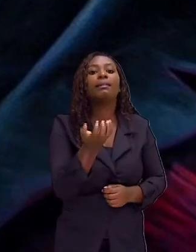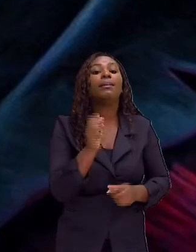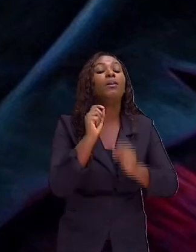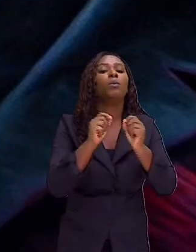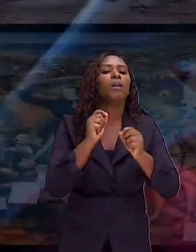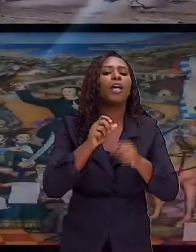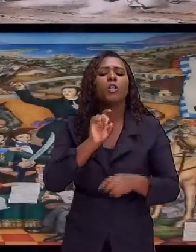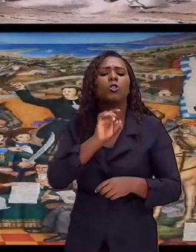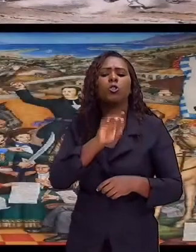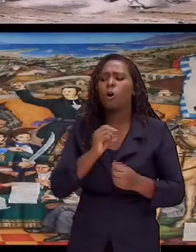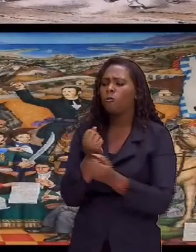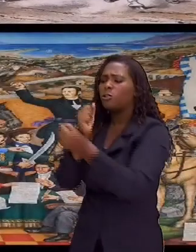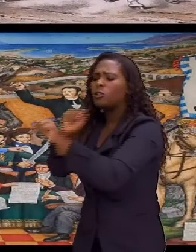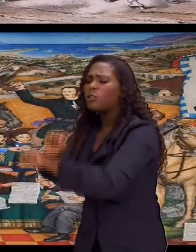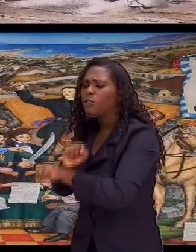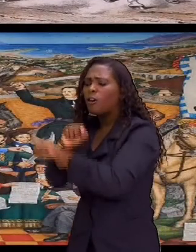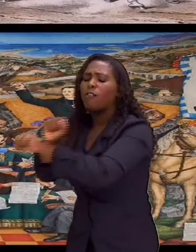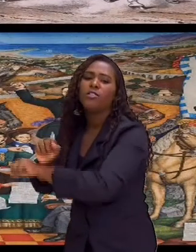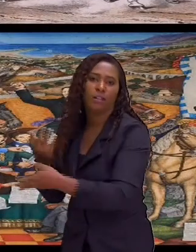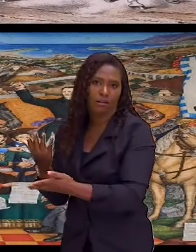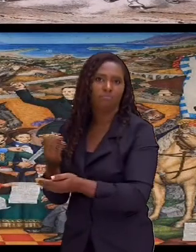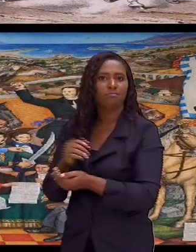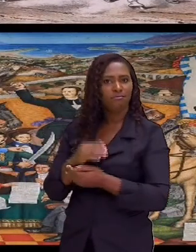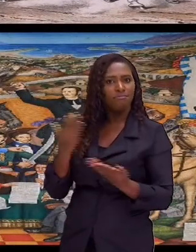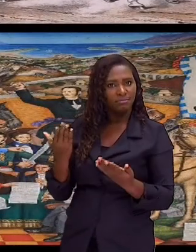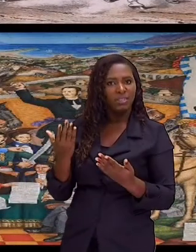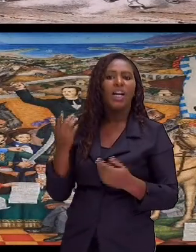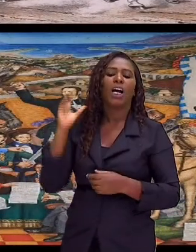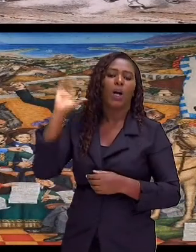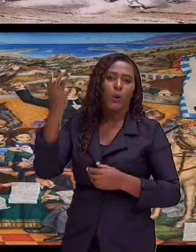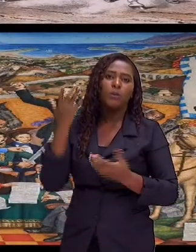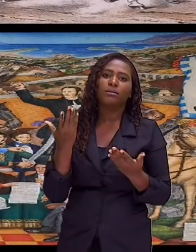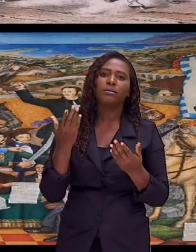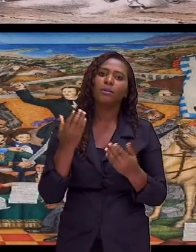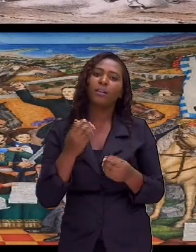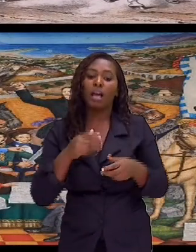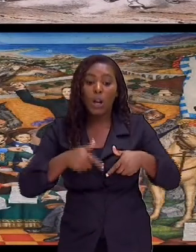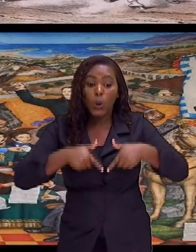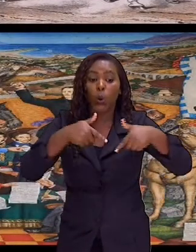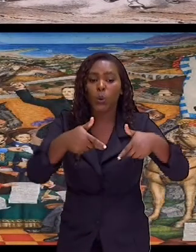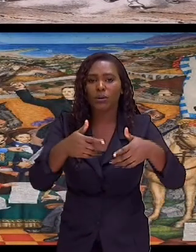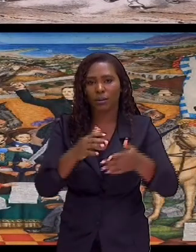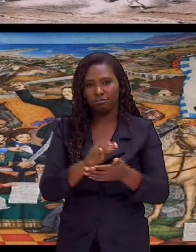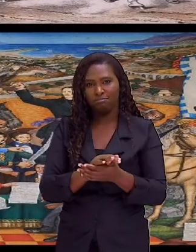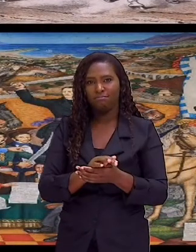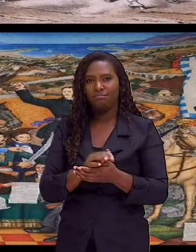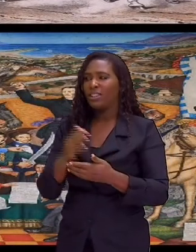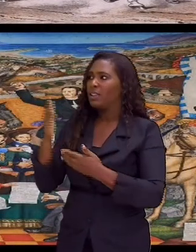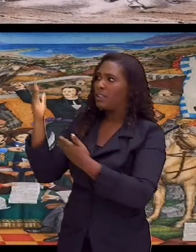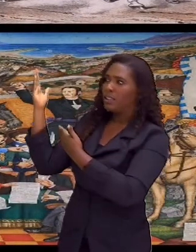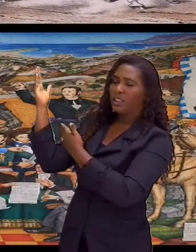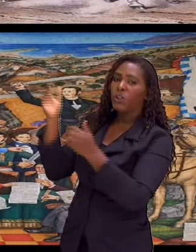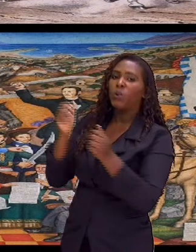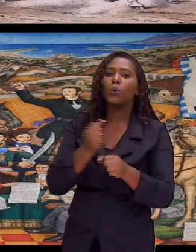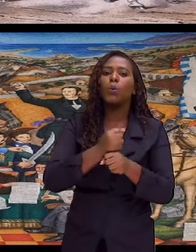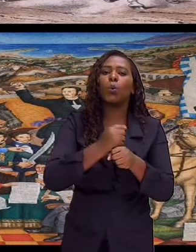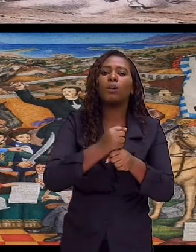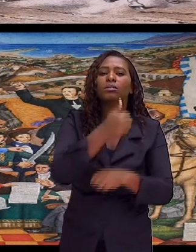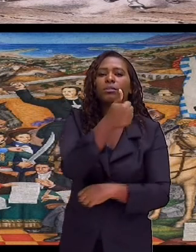divididos, lutaram uns contra os outros. Em 1815,